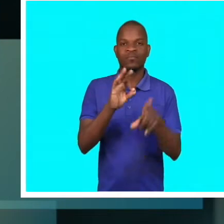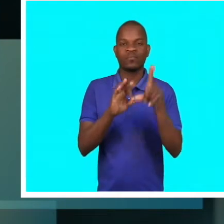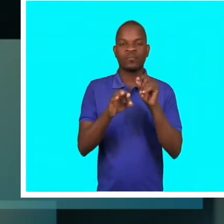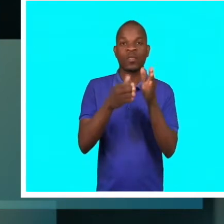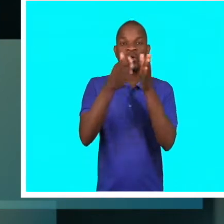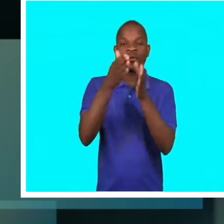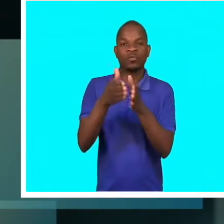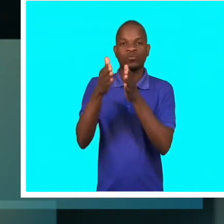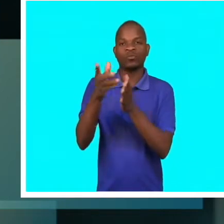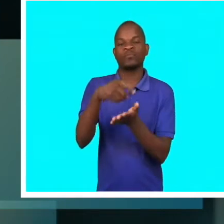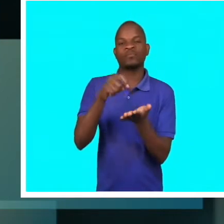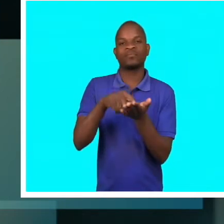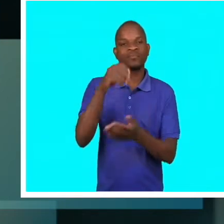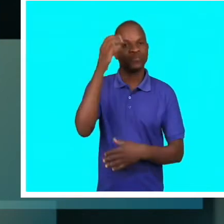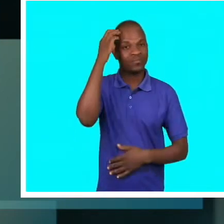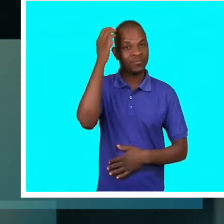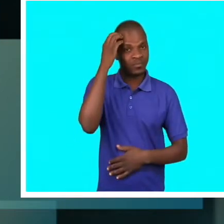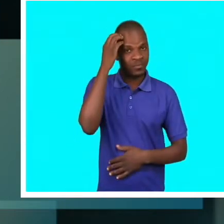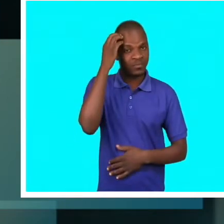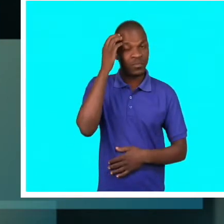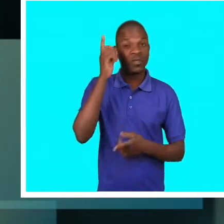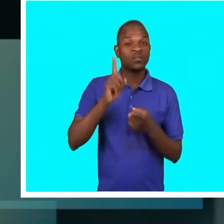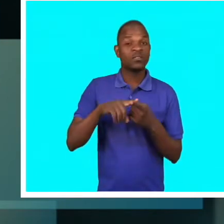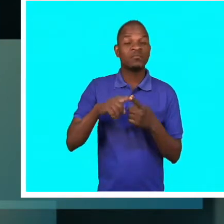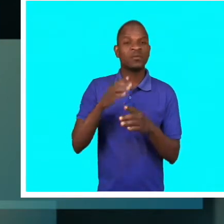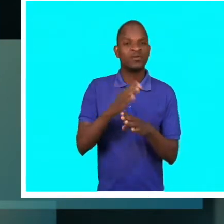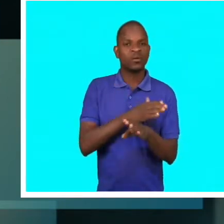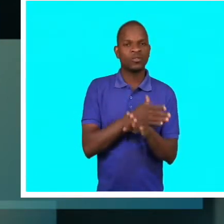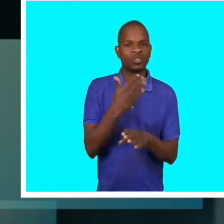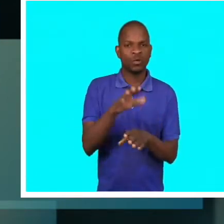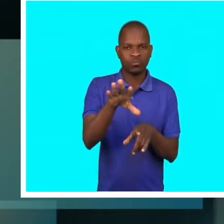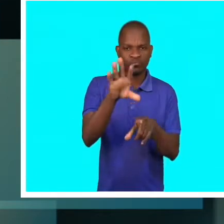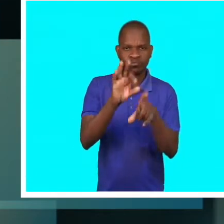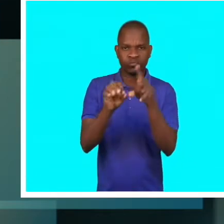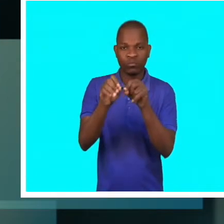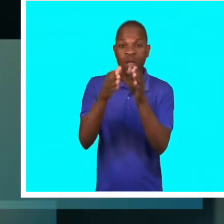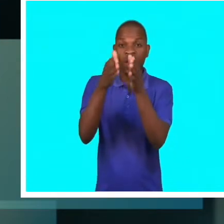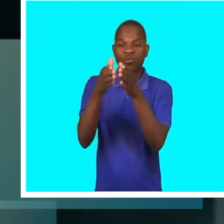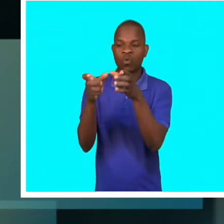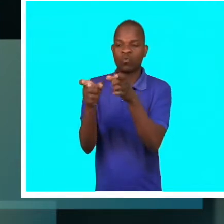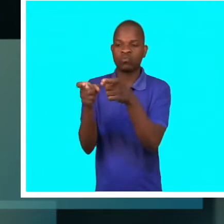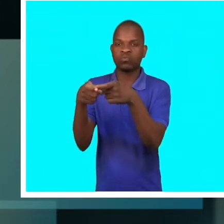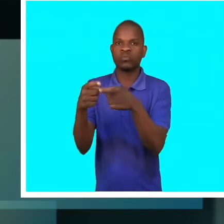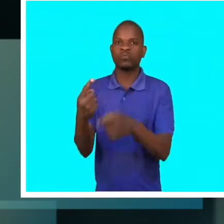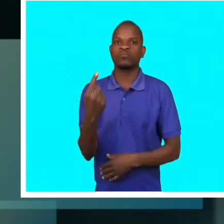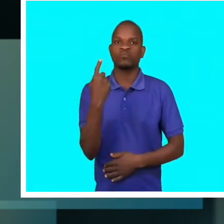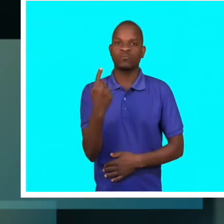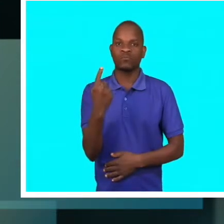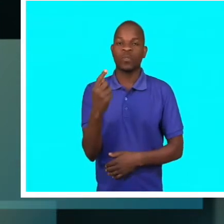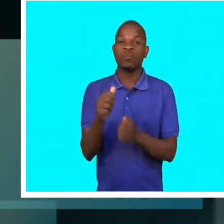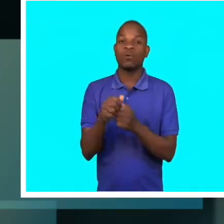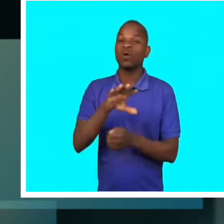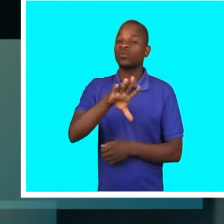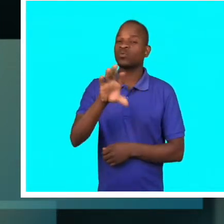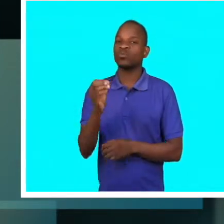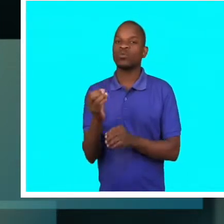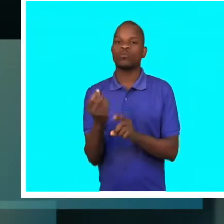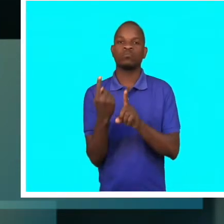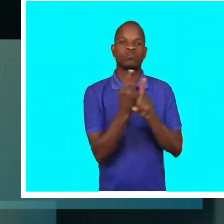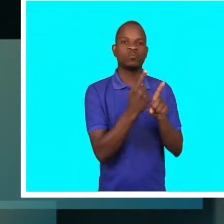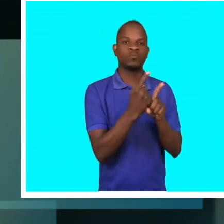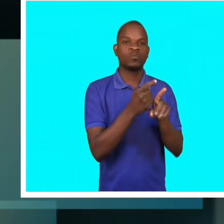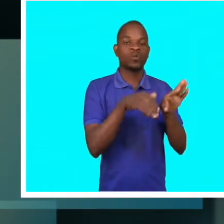Moçambique eram da capital. Houve até quem convocasse dez jogadores do mesmo clube. E dez jogadores eram da